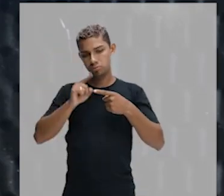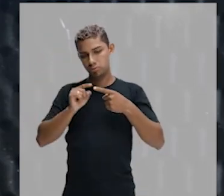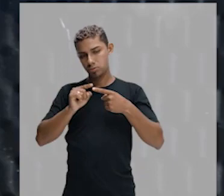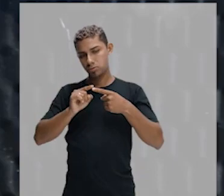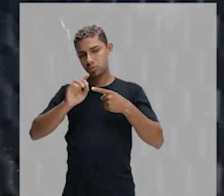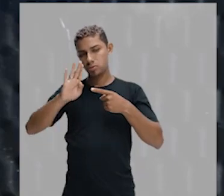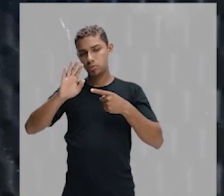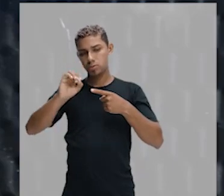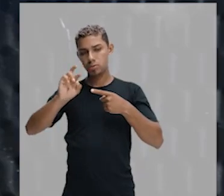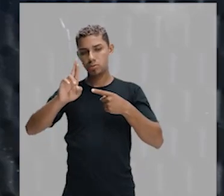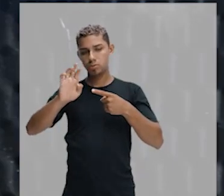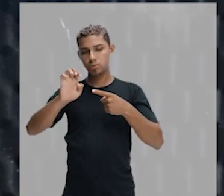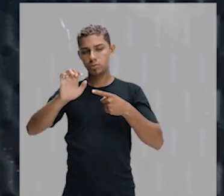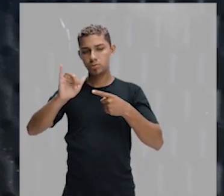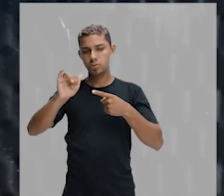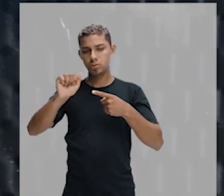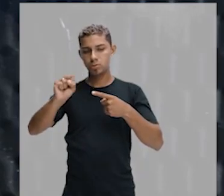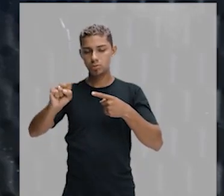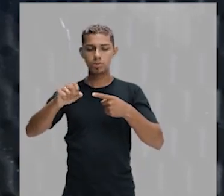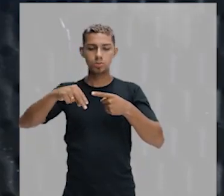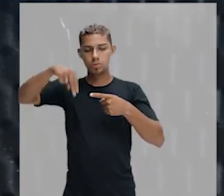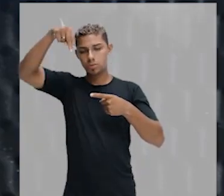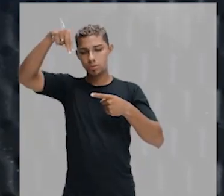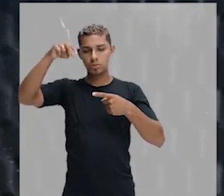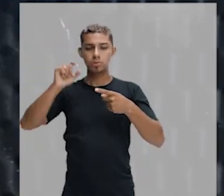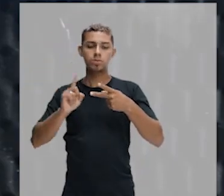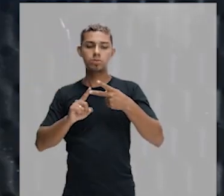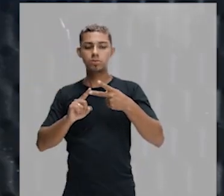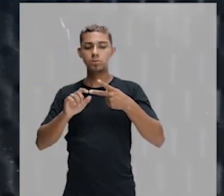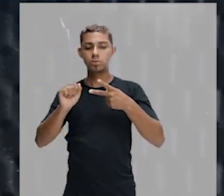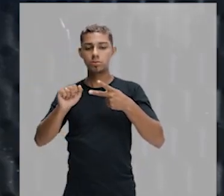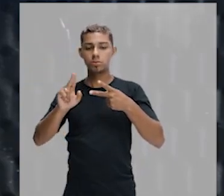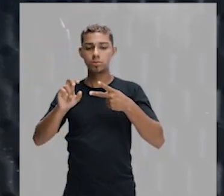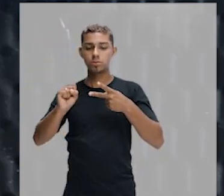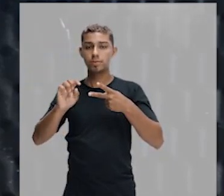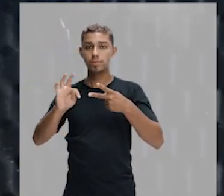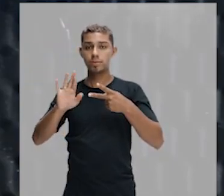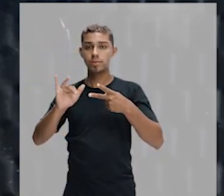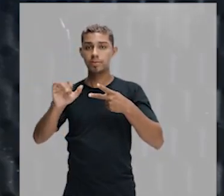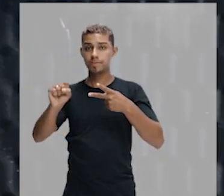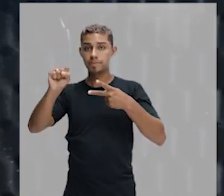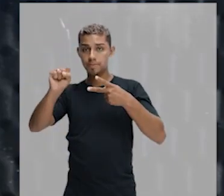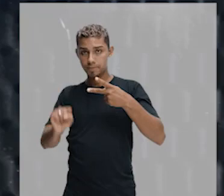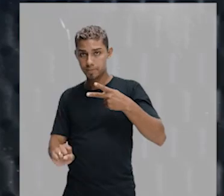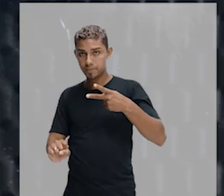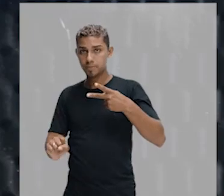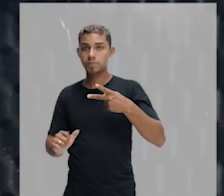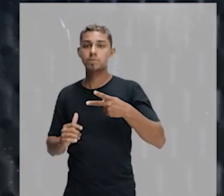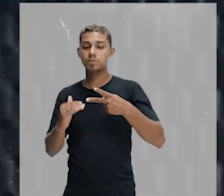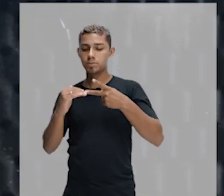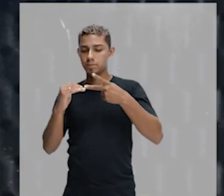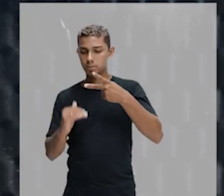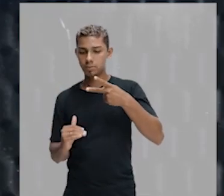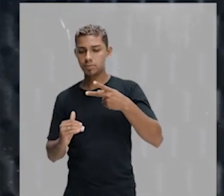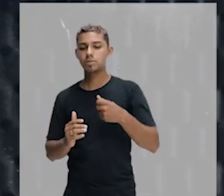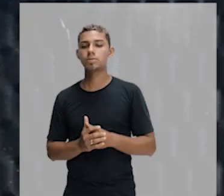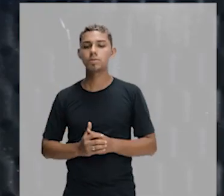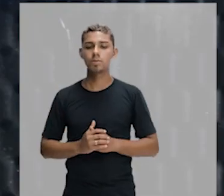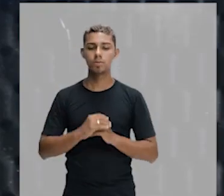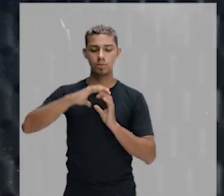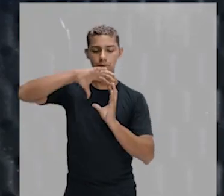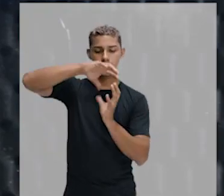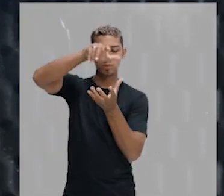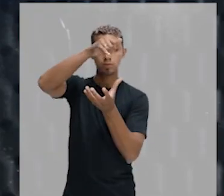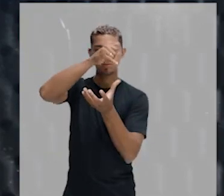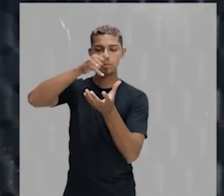caso, hemisfério norte, acima do Equador, e austrais é abaixo, né, no hemisfério sul, então abaixo do